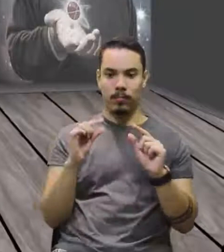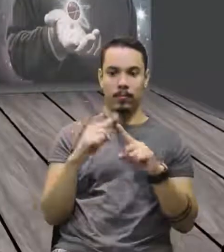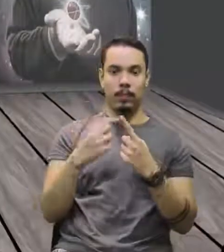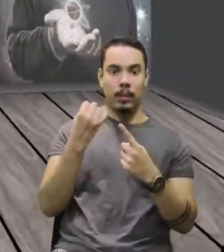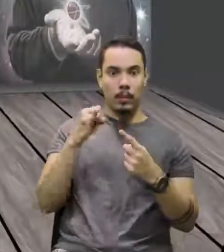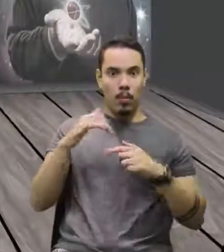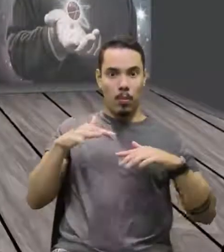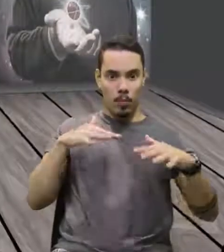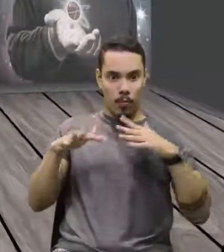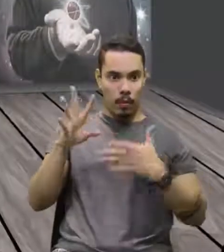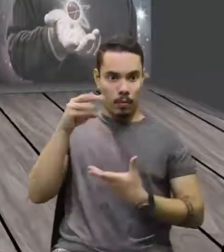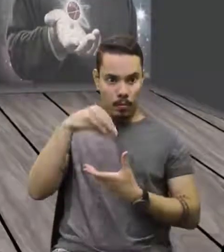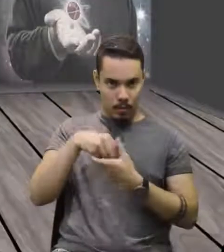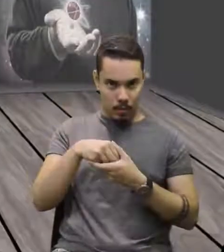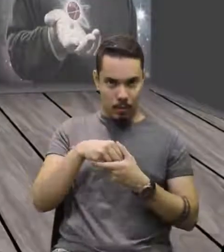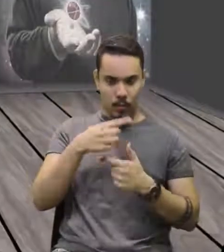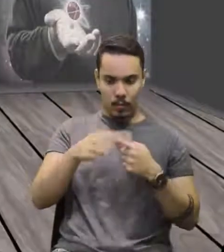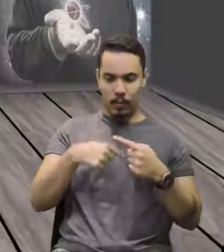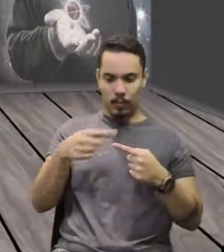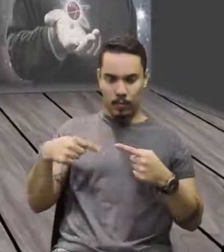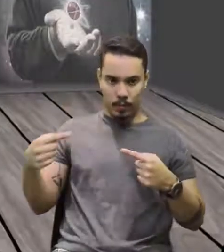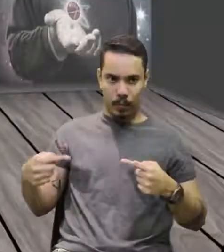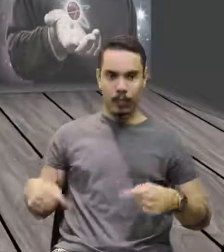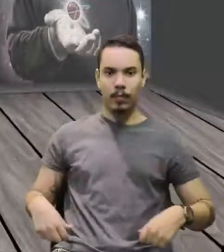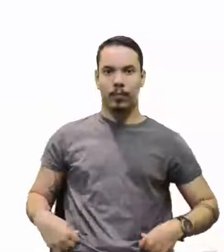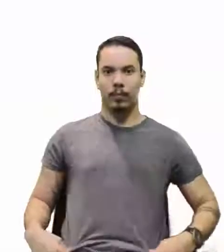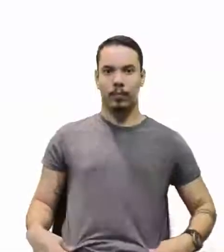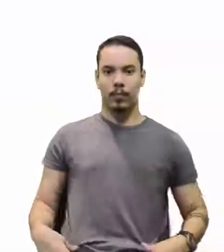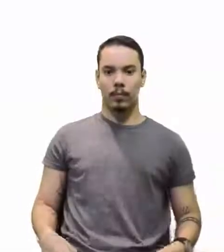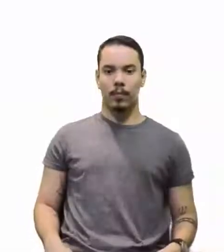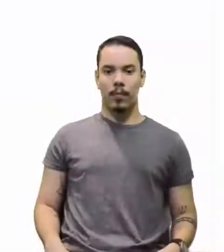estiver movimentando dentro da bobina. Voltando lá então.